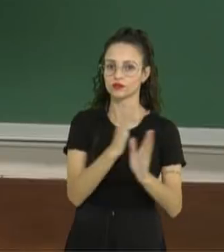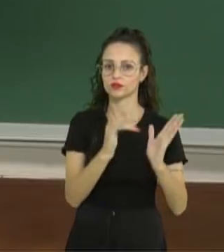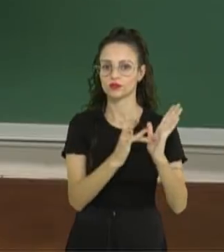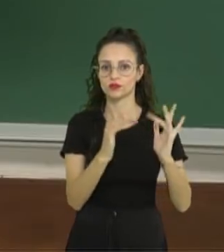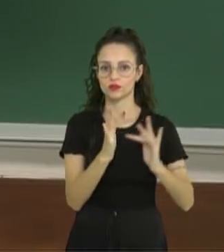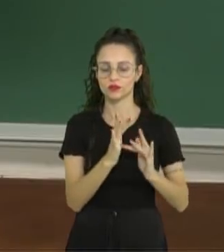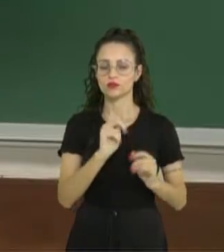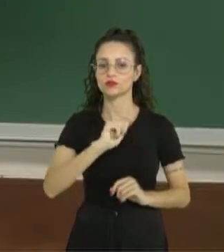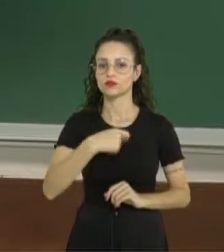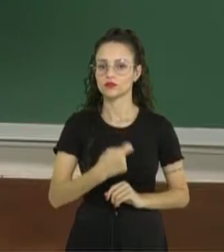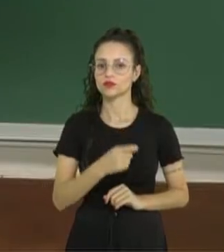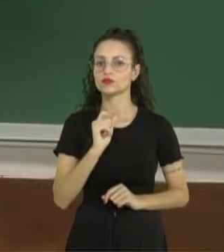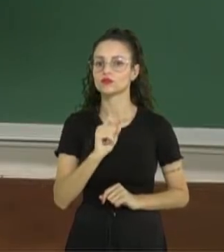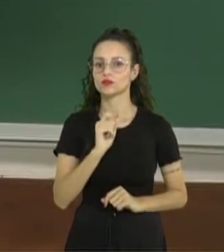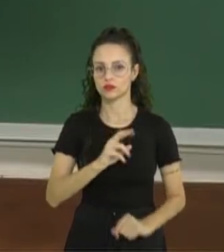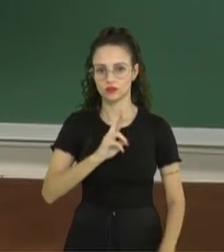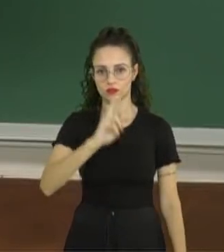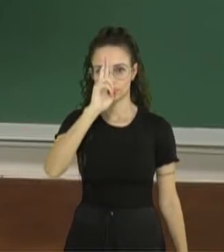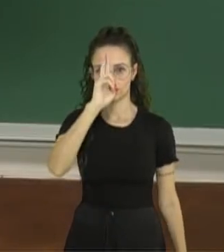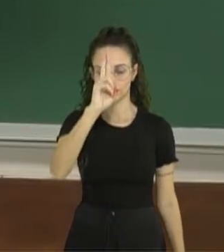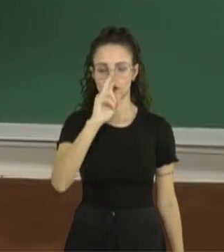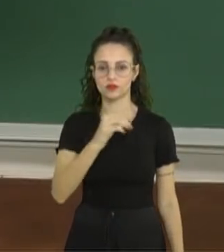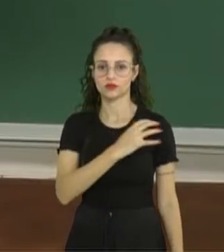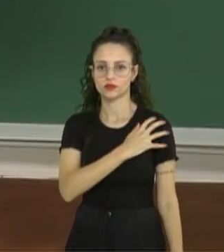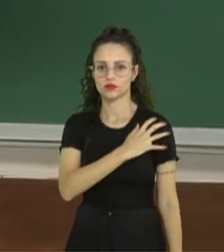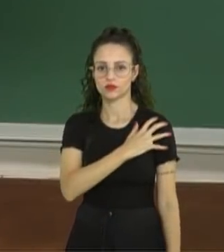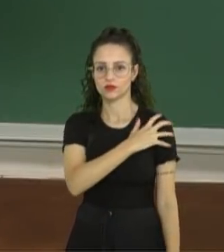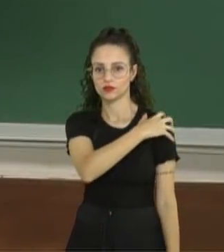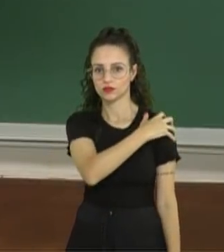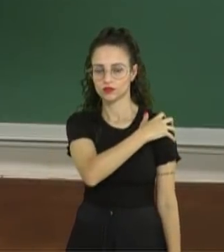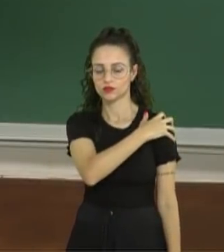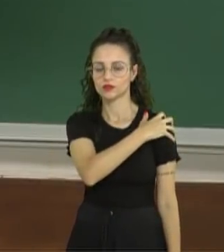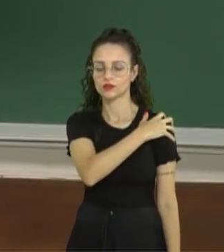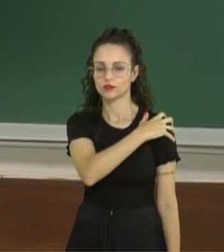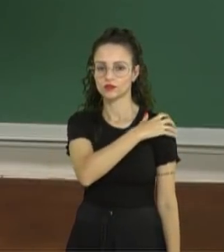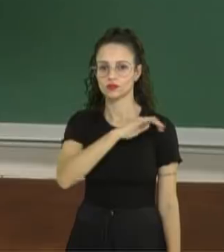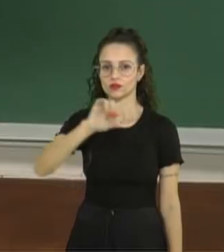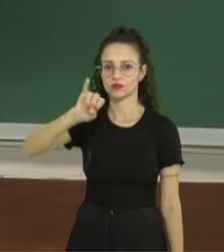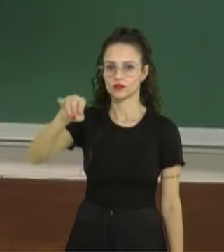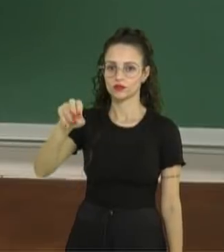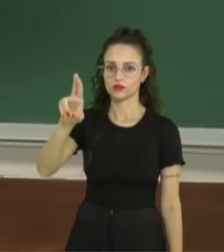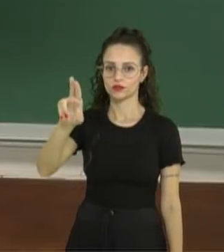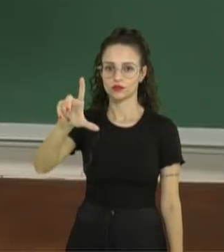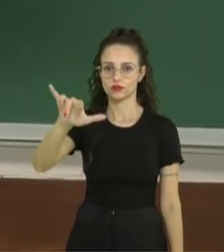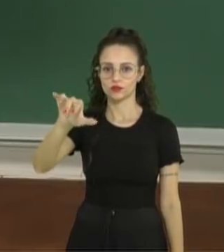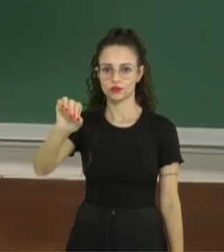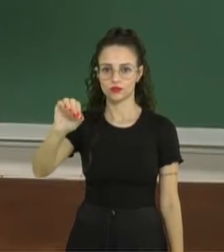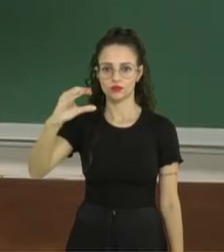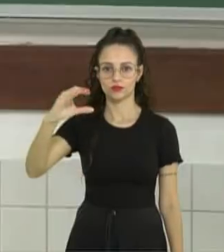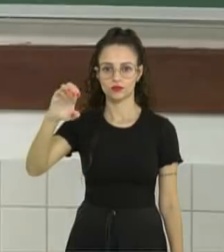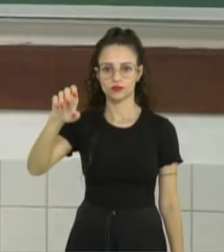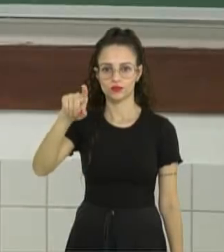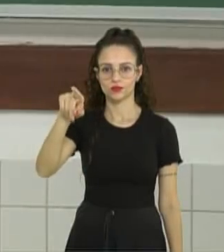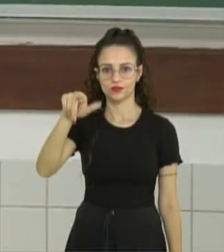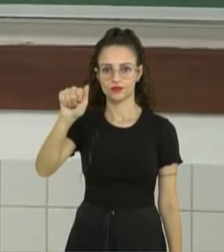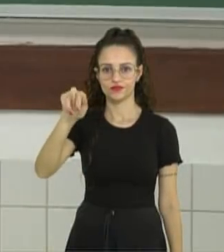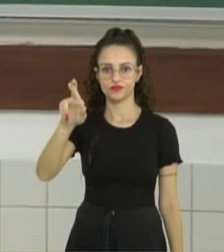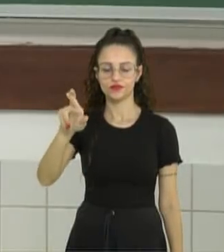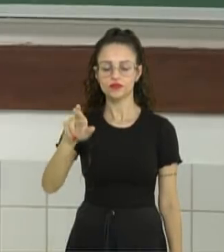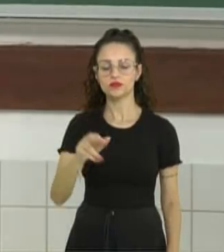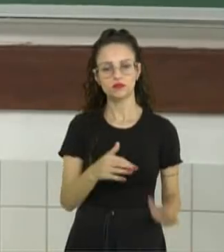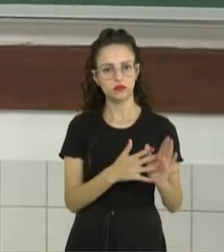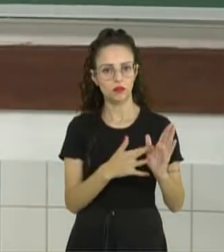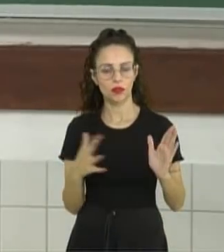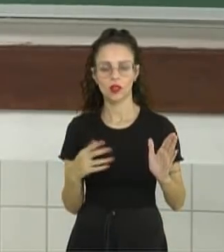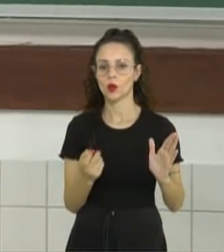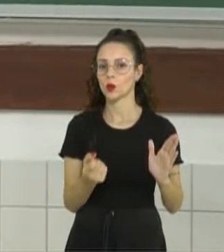sob a orientação, sob o comando do general, não era imperador, né? O general Júlio César. Nossa, então durou quase